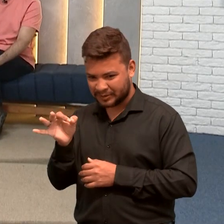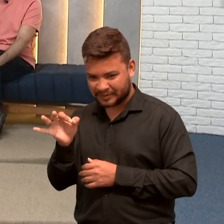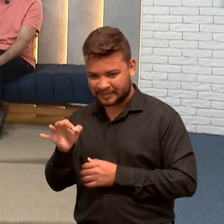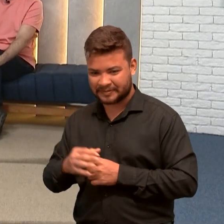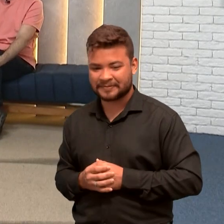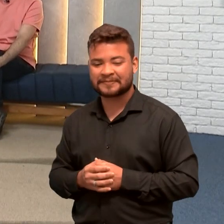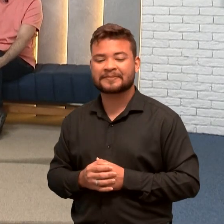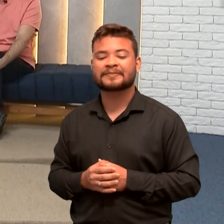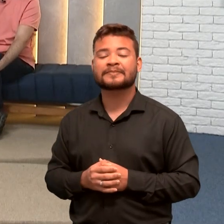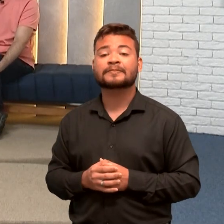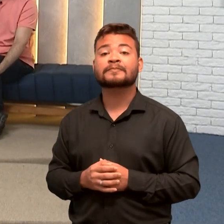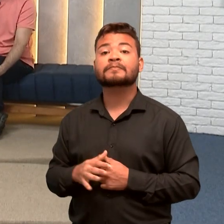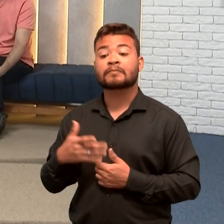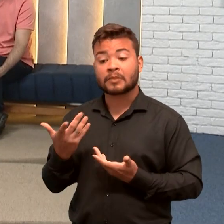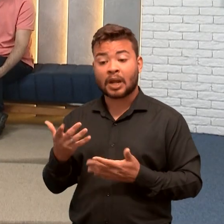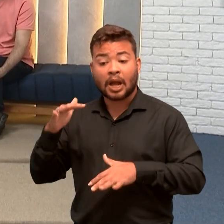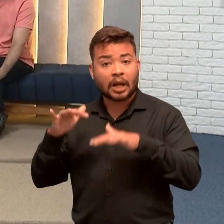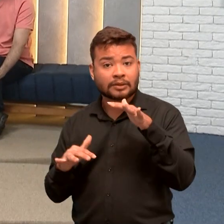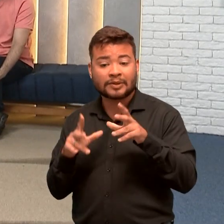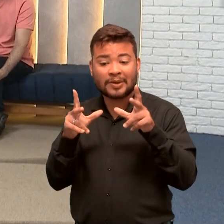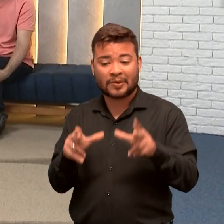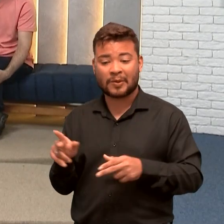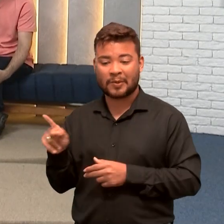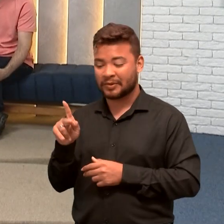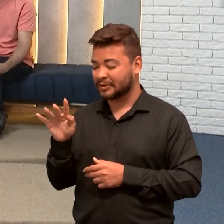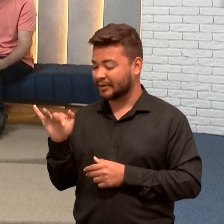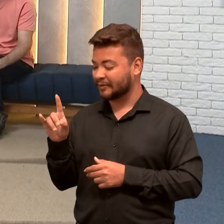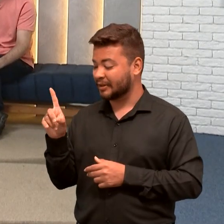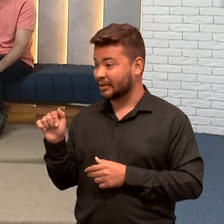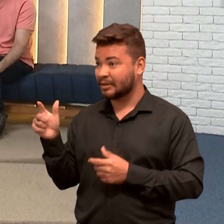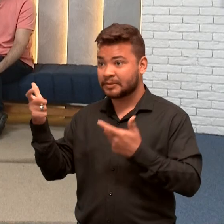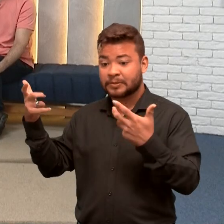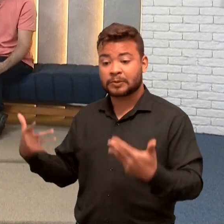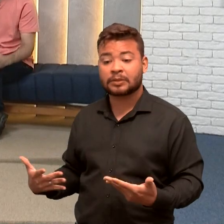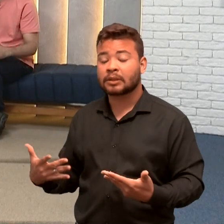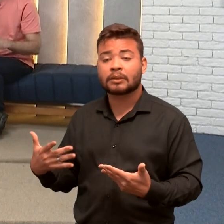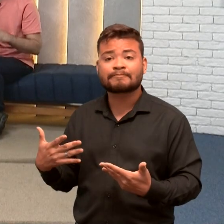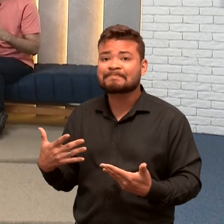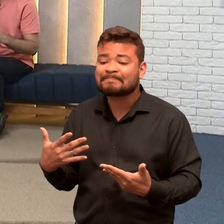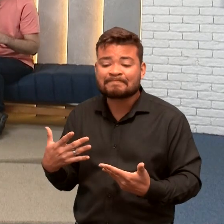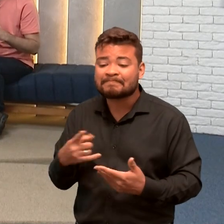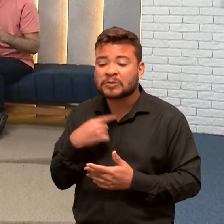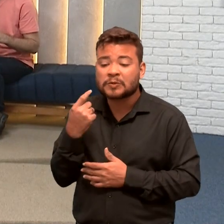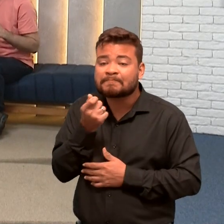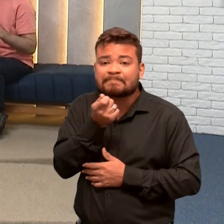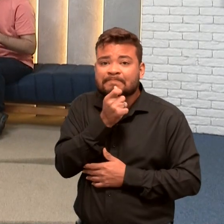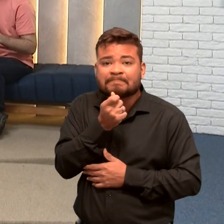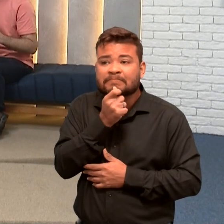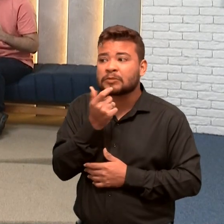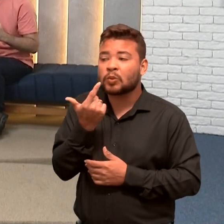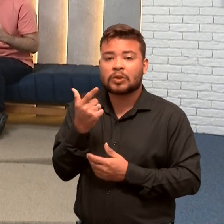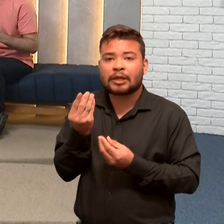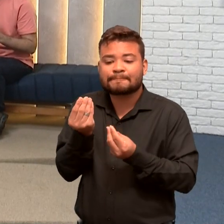livro. E aí, às vezes, é como a professora Fernanda estava falando para a gente ainda não tem tanto esse